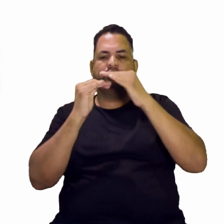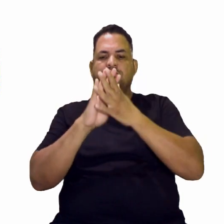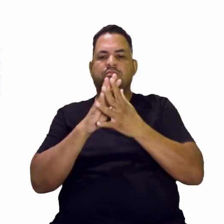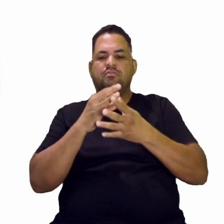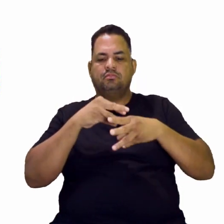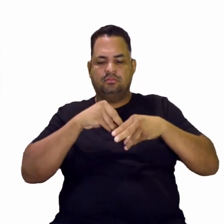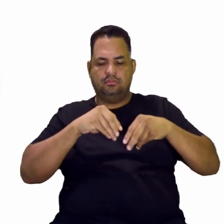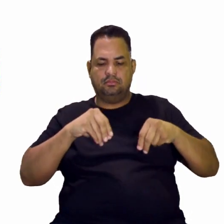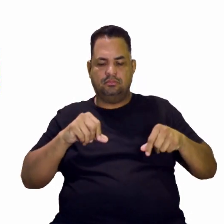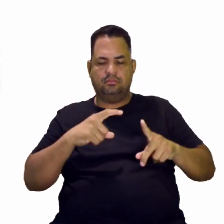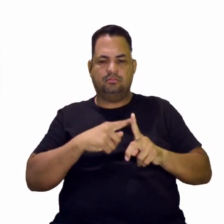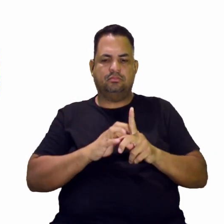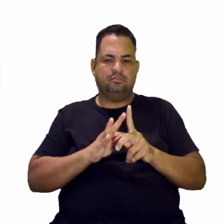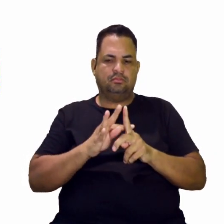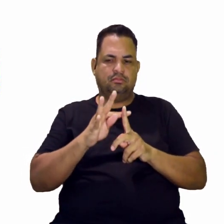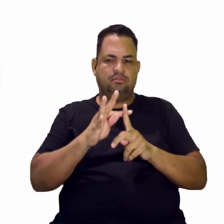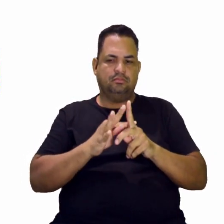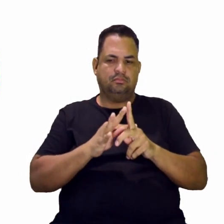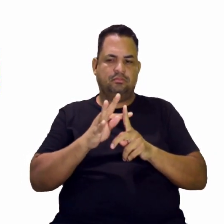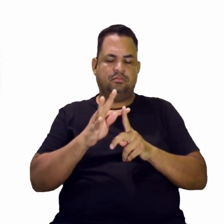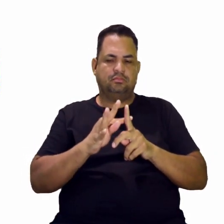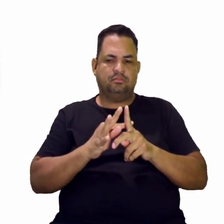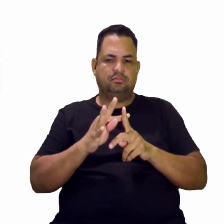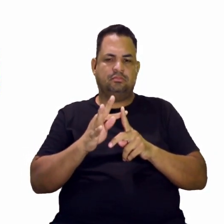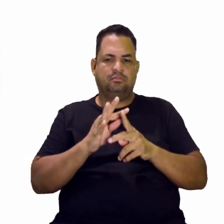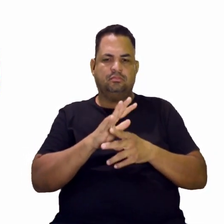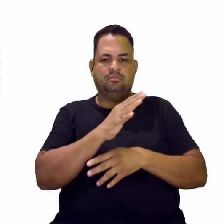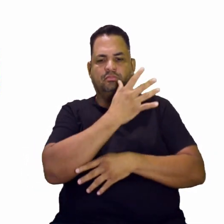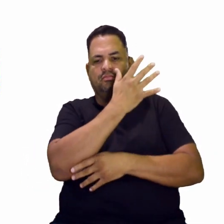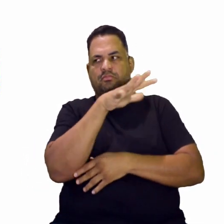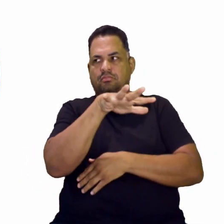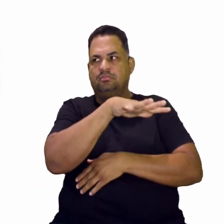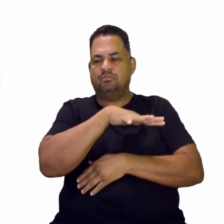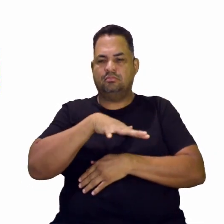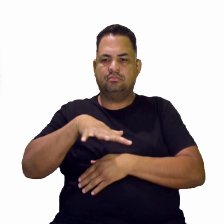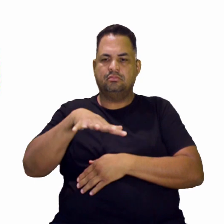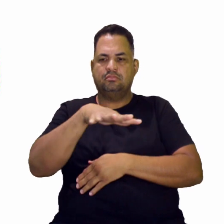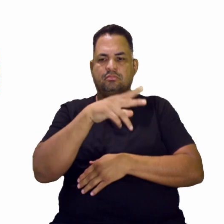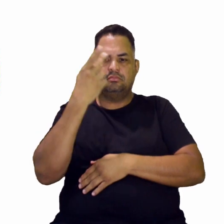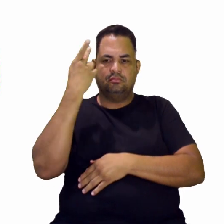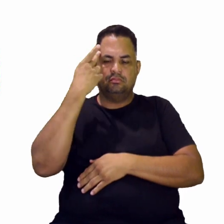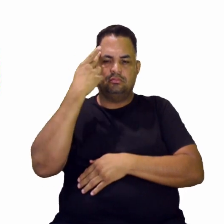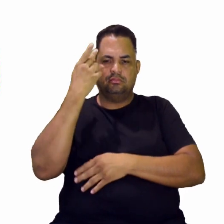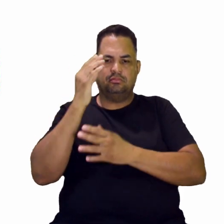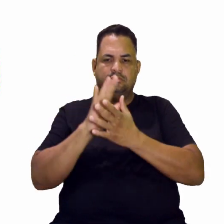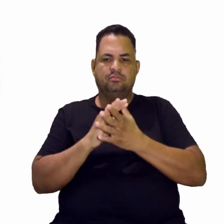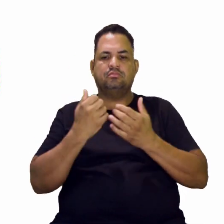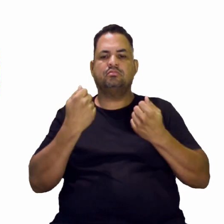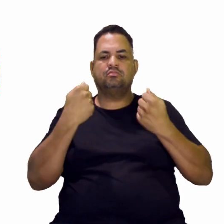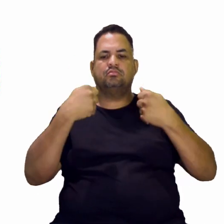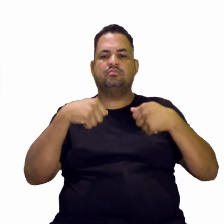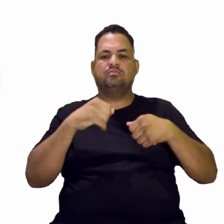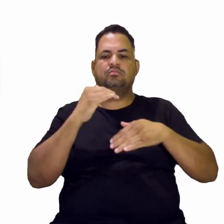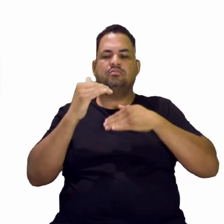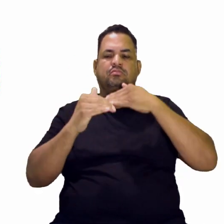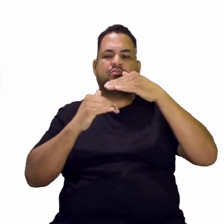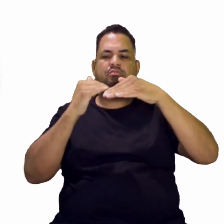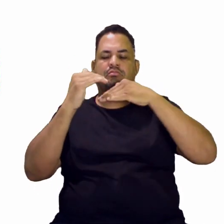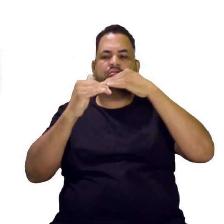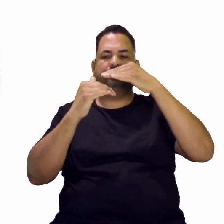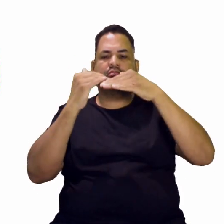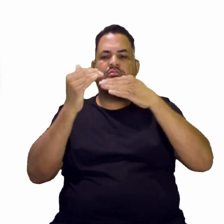solo, essa temperatura, né, esse ambiente, de uma forma geral, ele é propício para o